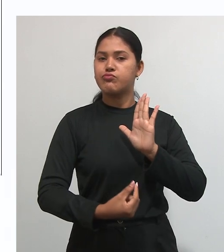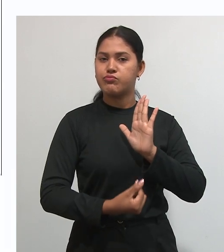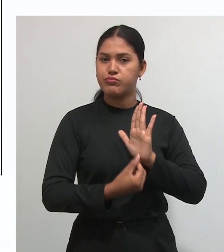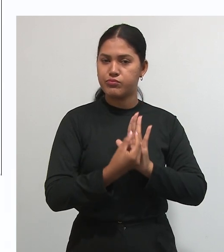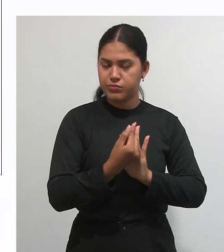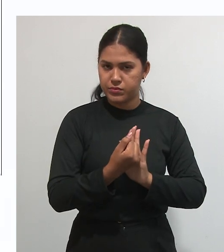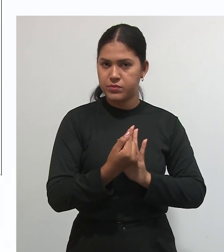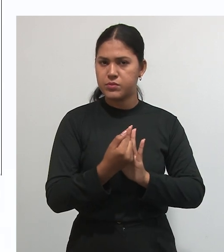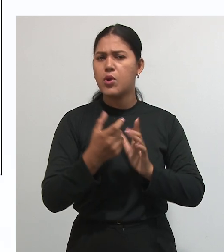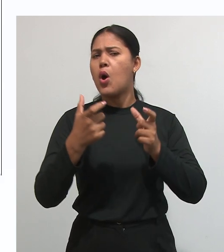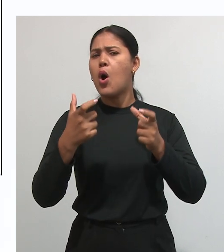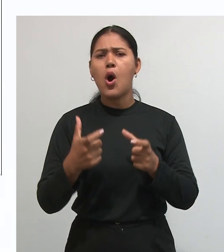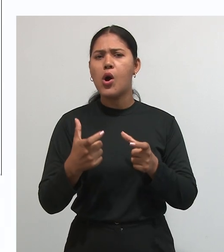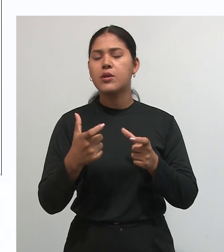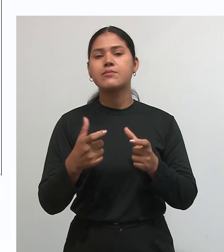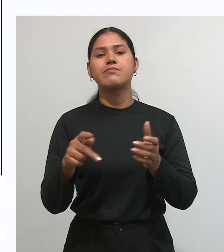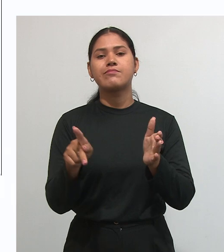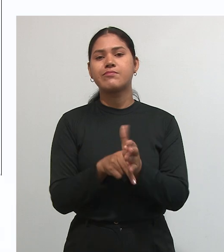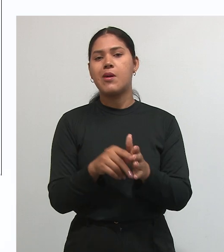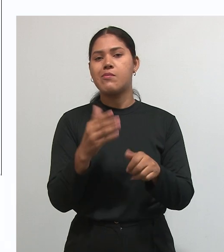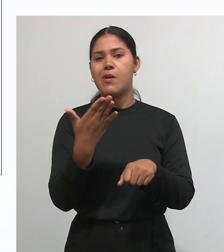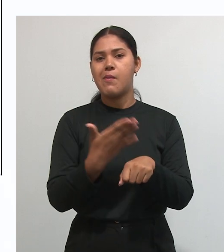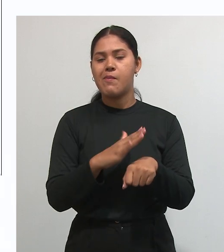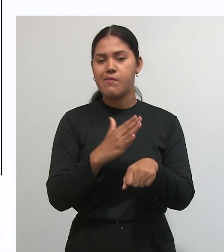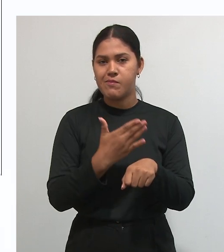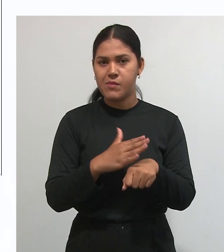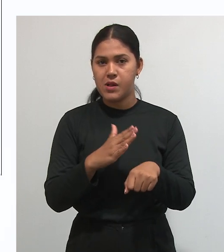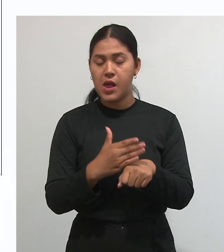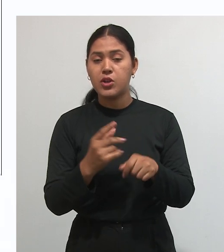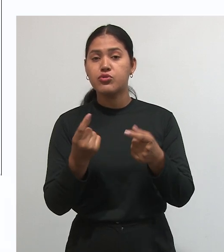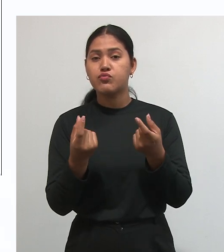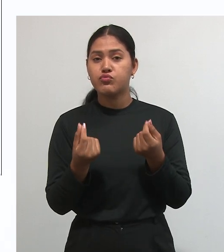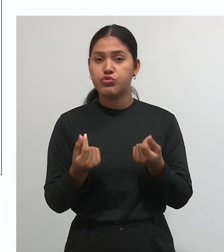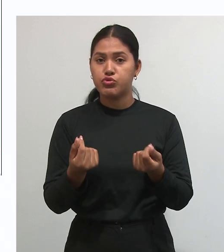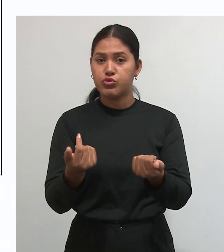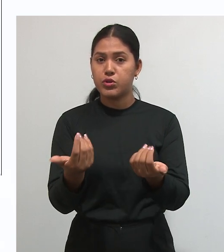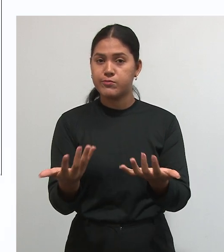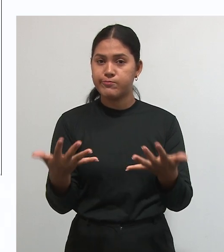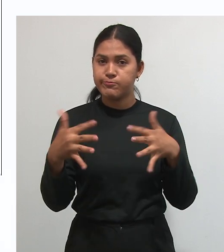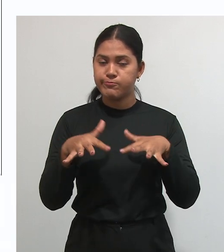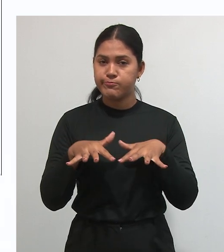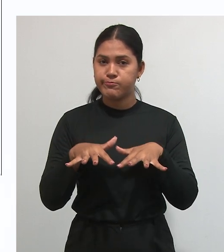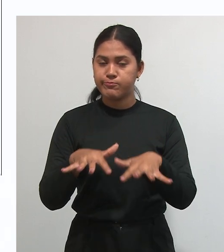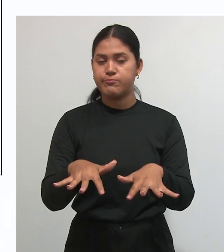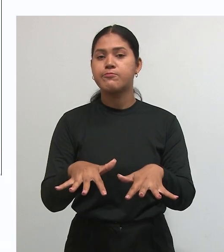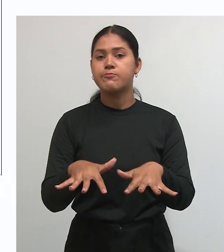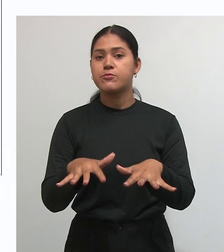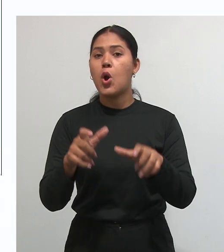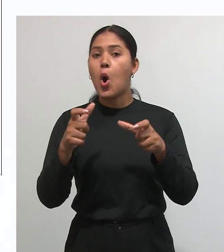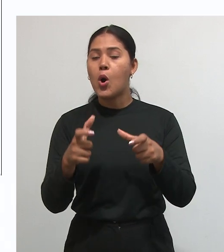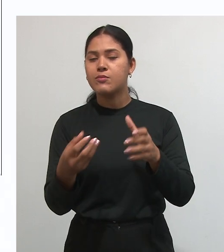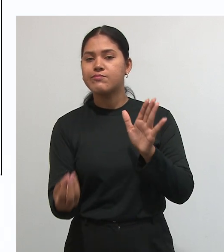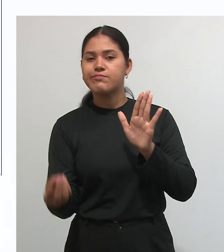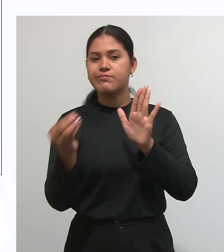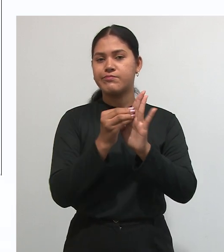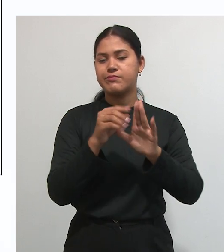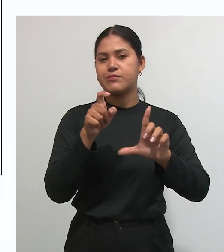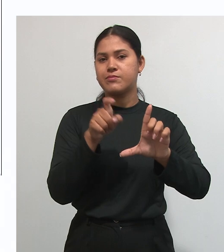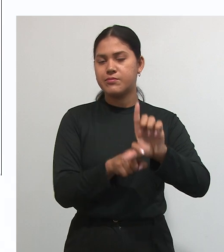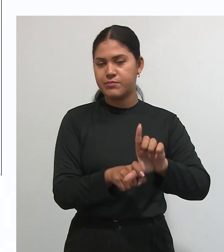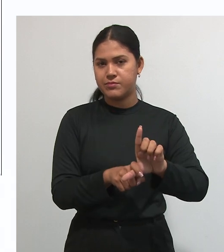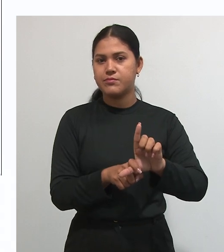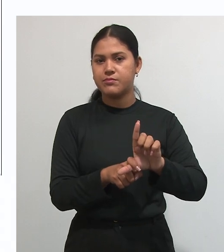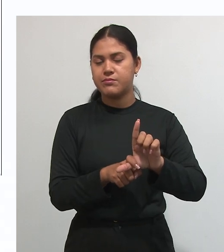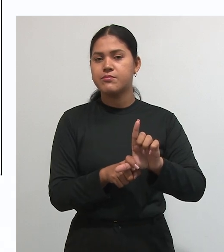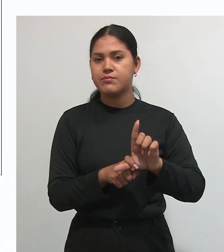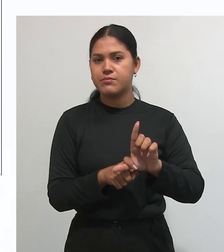quê? No exercício para compensar a inclusão da despesa orçamentária. Então, é aqui que estão, tá, os